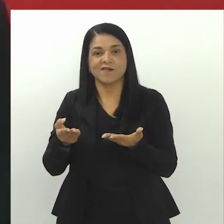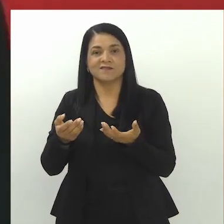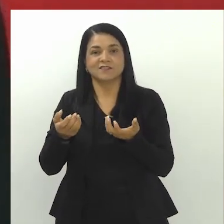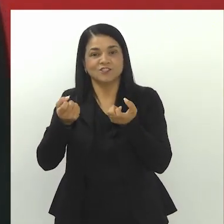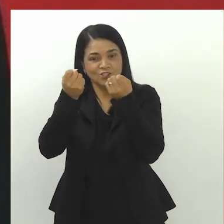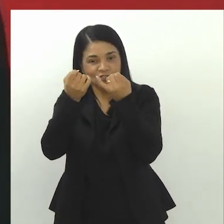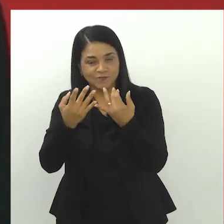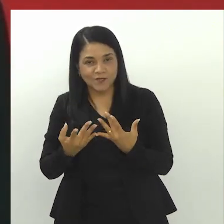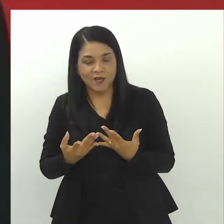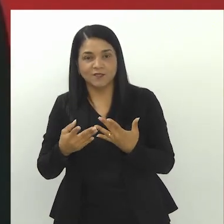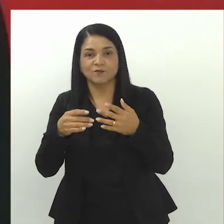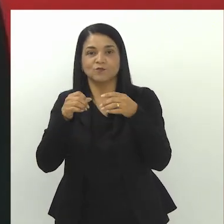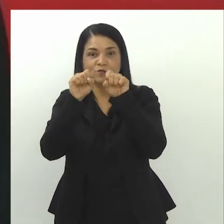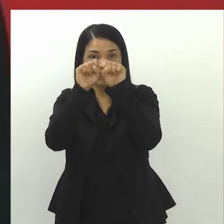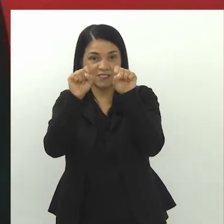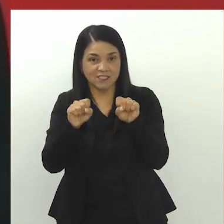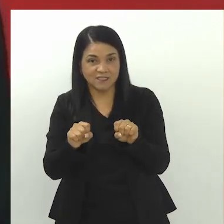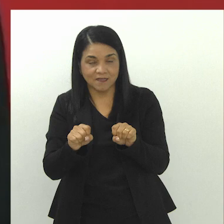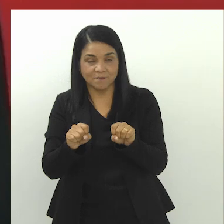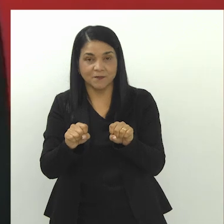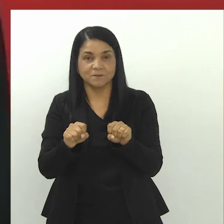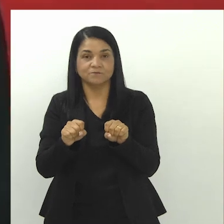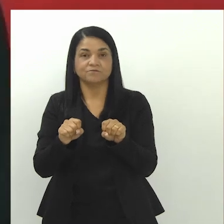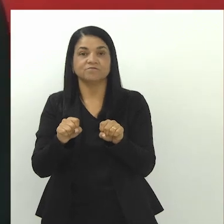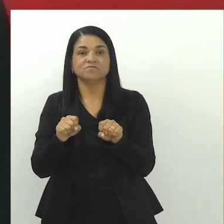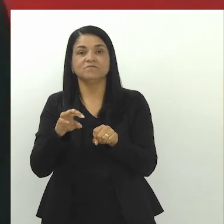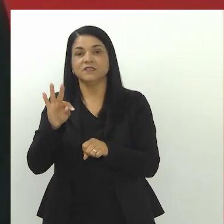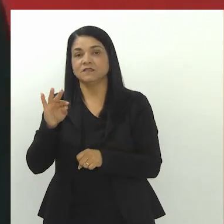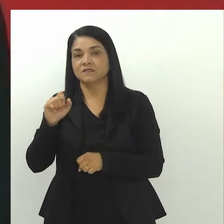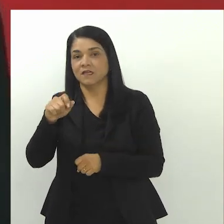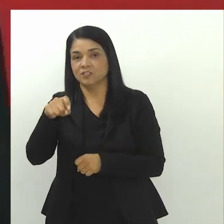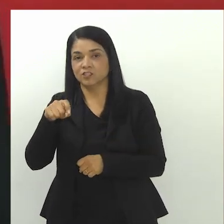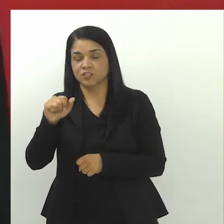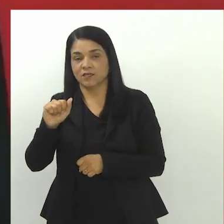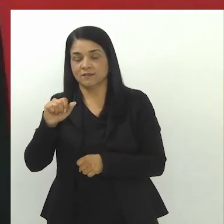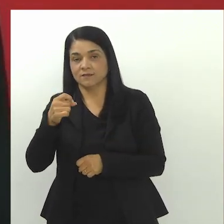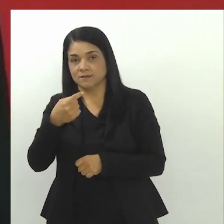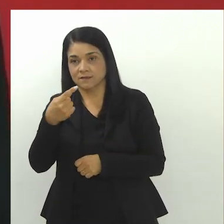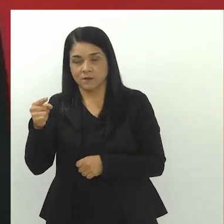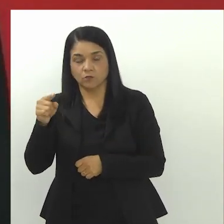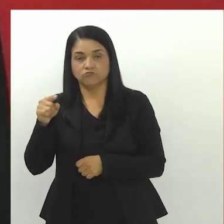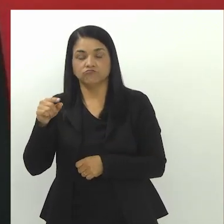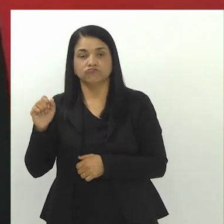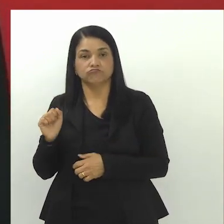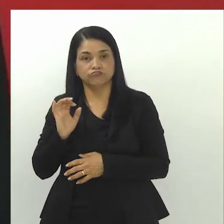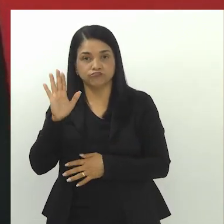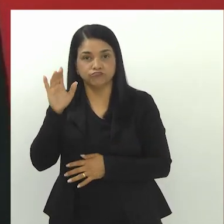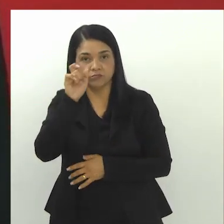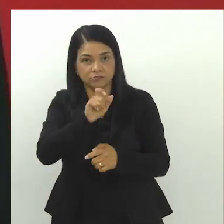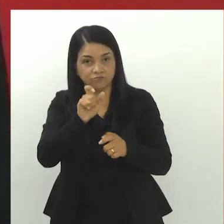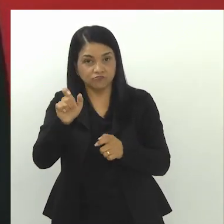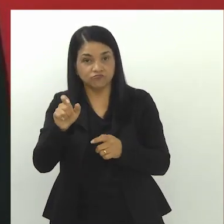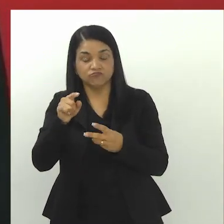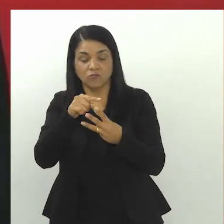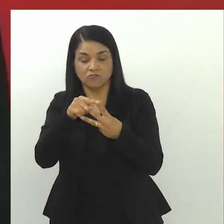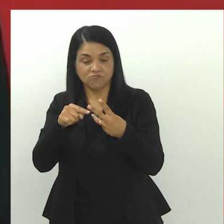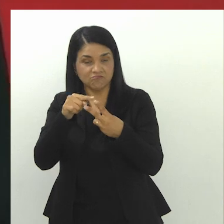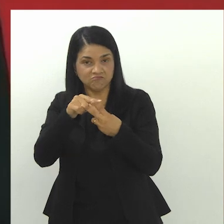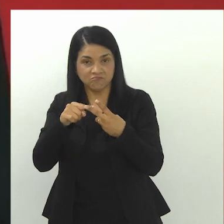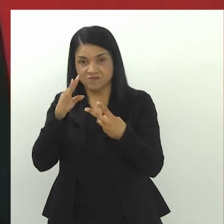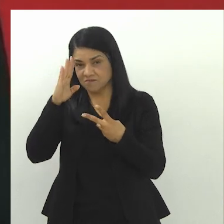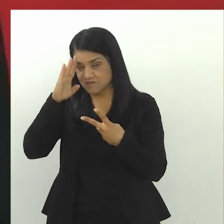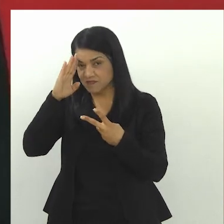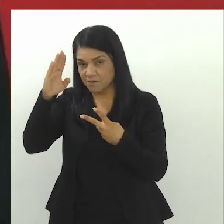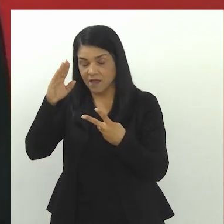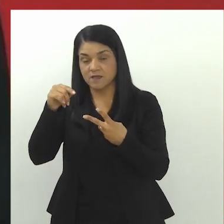do sistema ONU e Bretton Woods. A gente voltou a falar de taxação de super ricos, 2 bandeiras